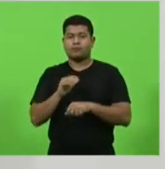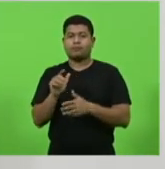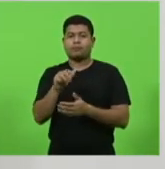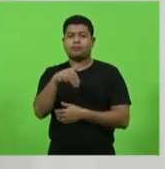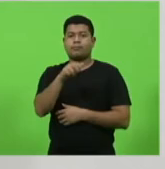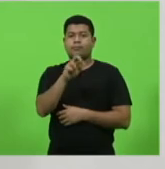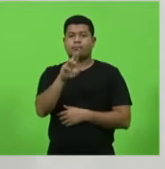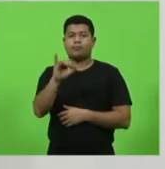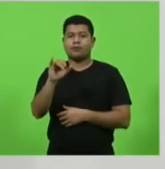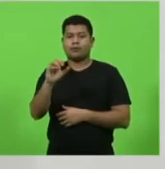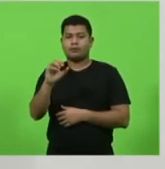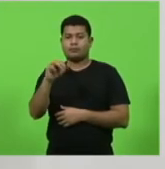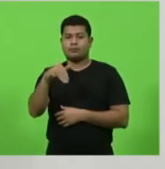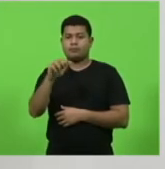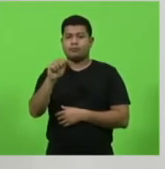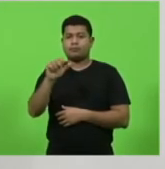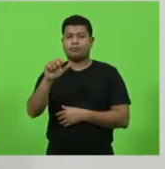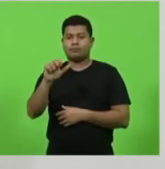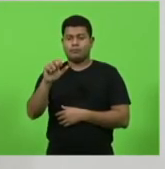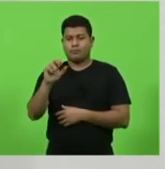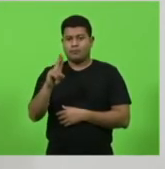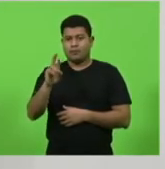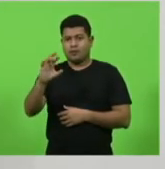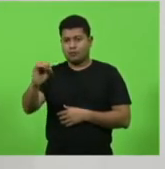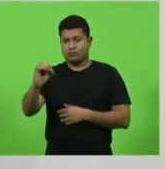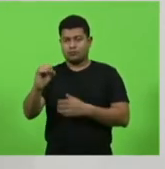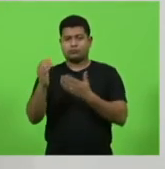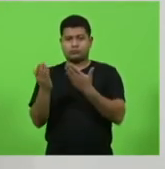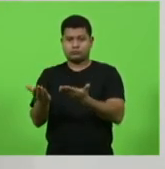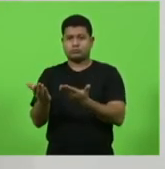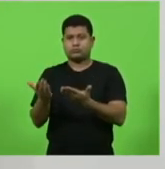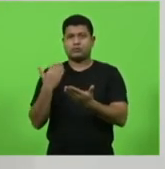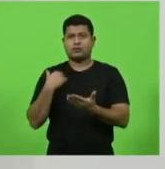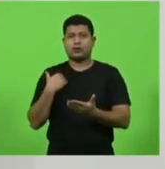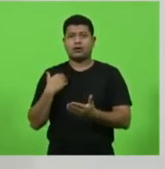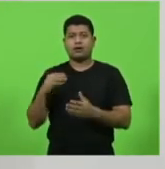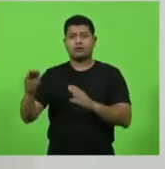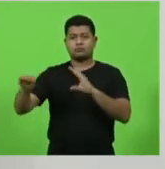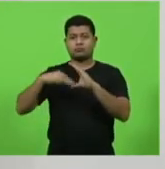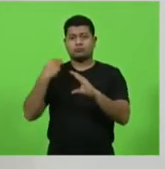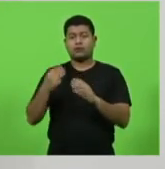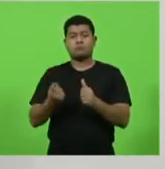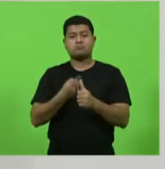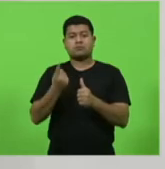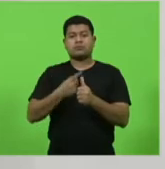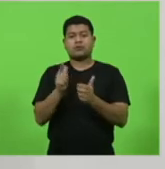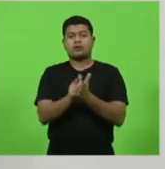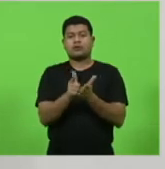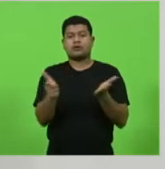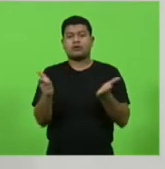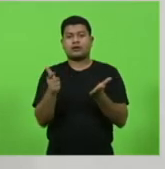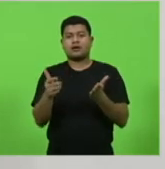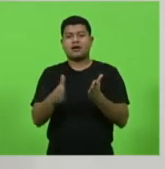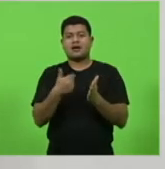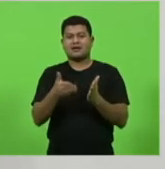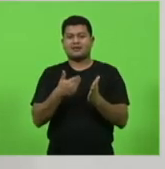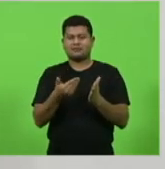de Alfredo Wagner, um primeiro caderno, o primeiro livro, a primeira